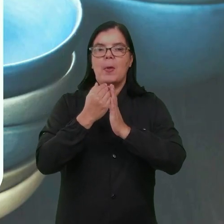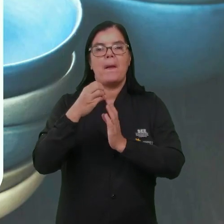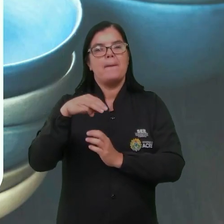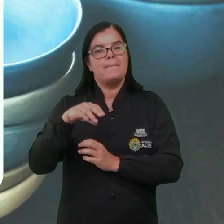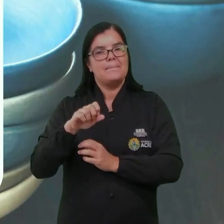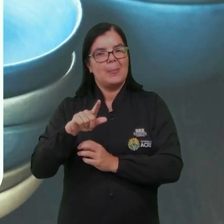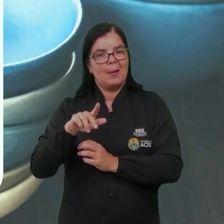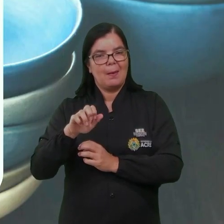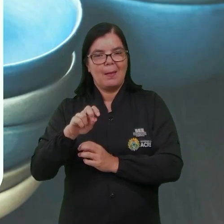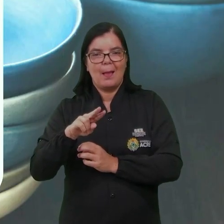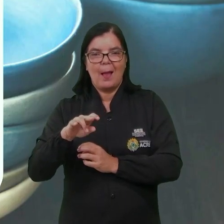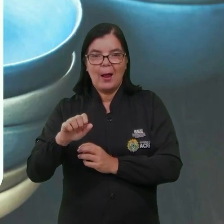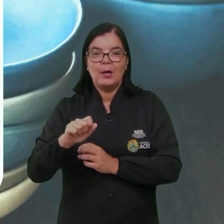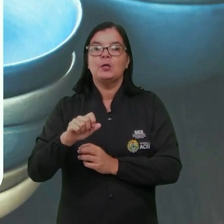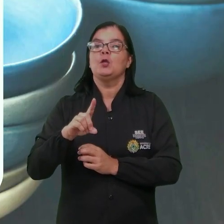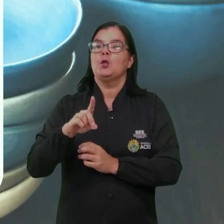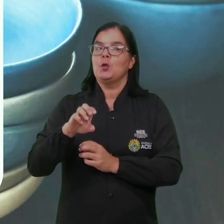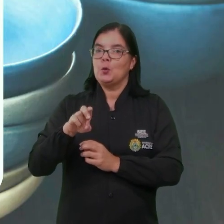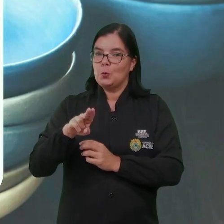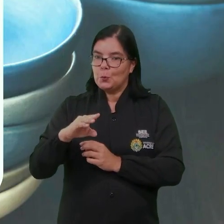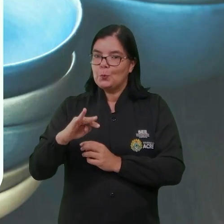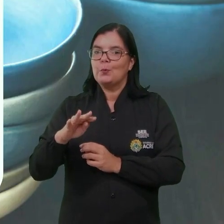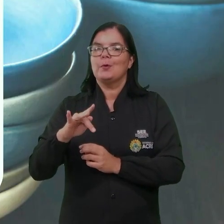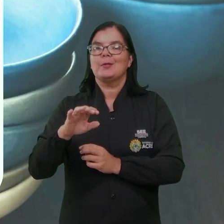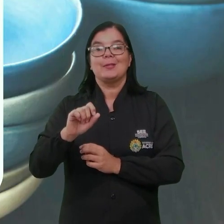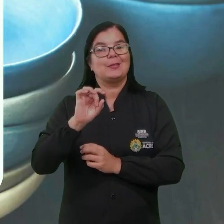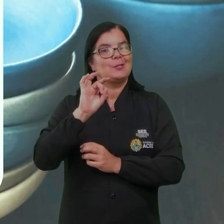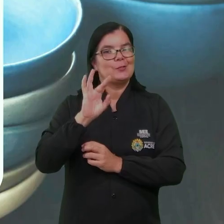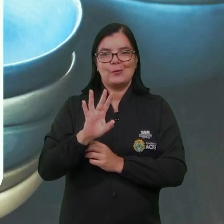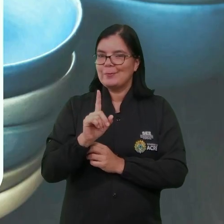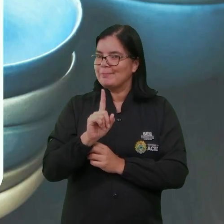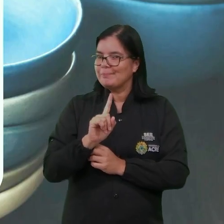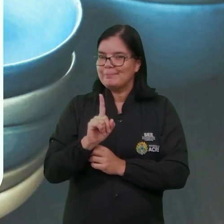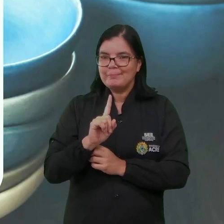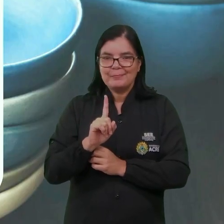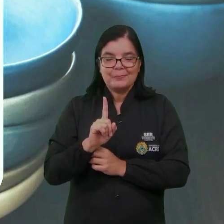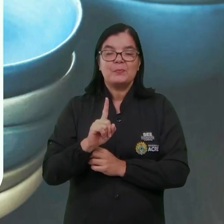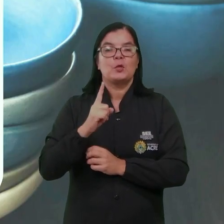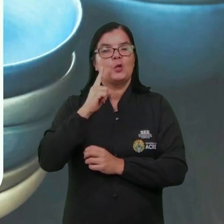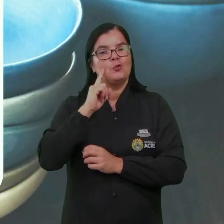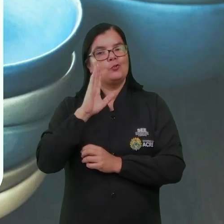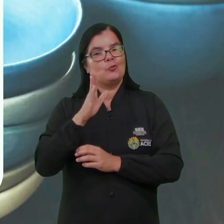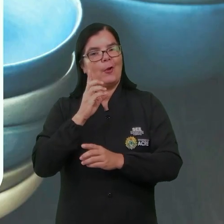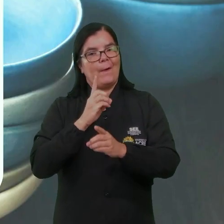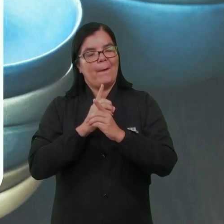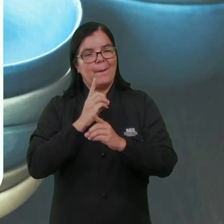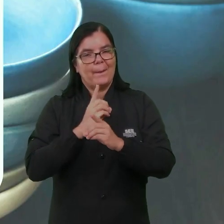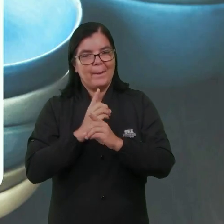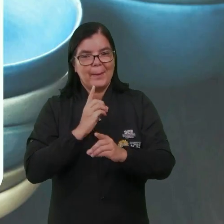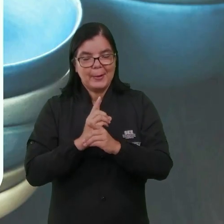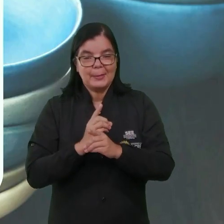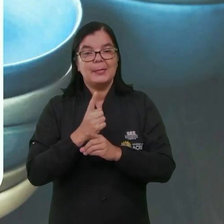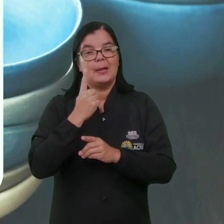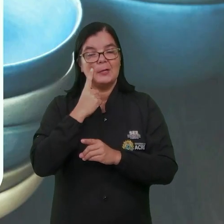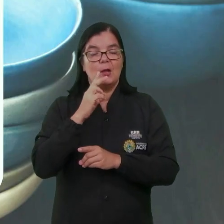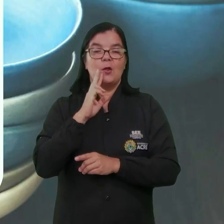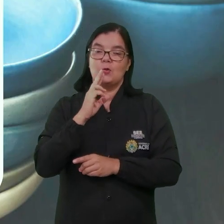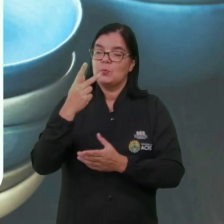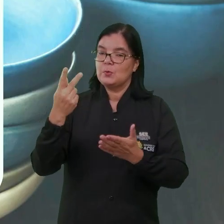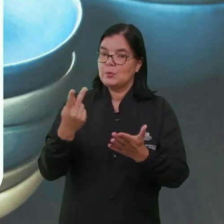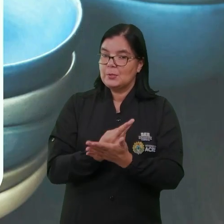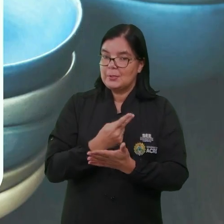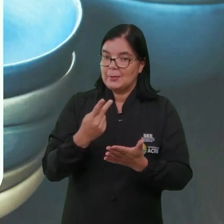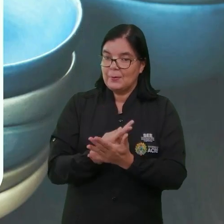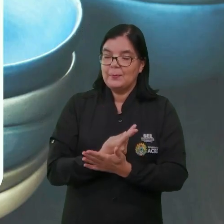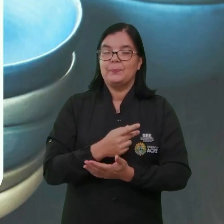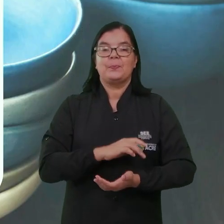altamente maleáveis e dúcteis, só que não. Então, já encontramos aqui a nossa questão, ó, o